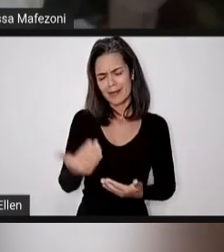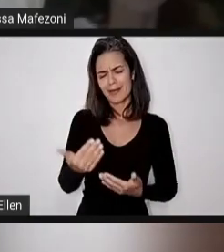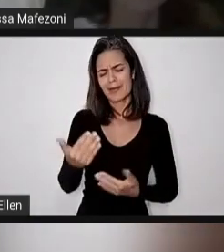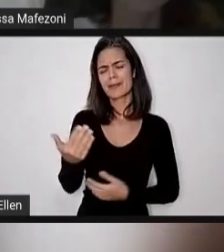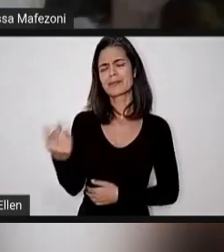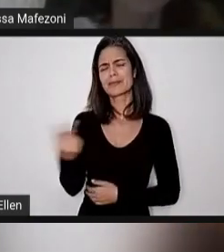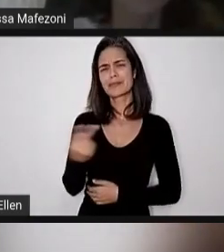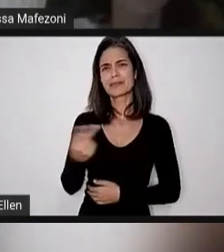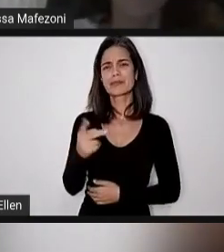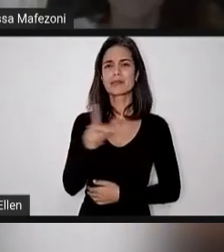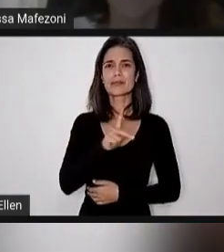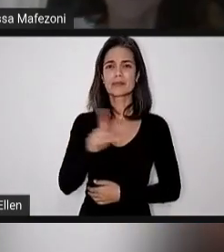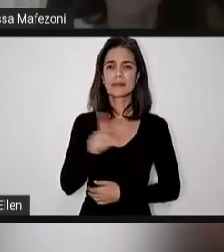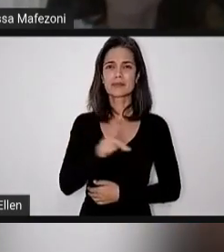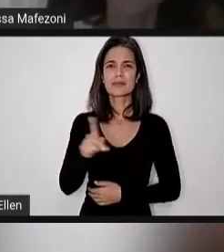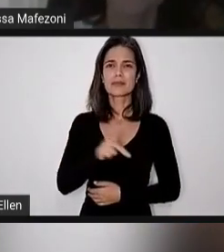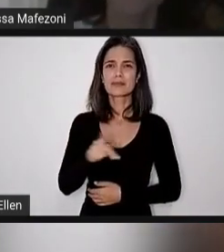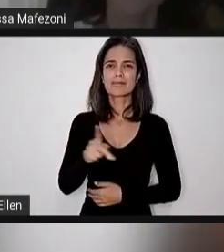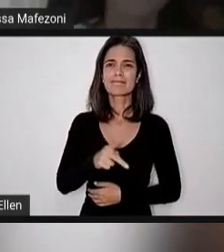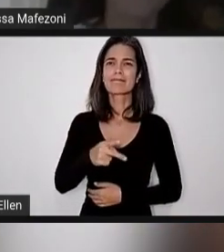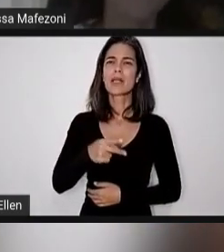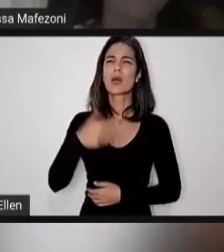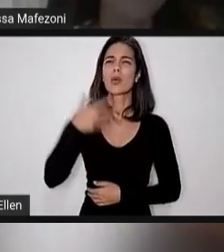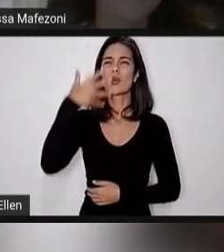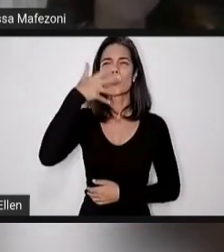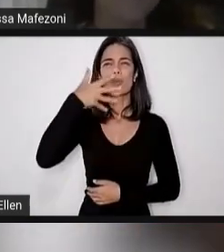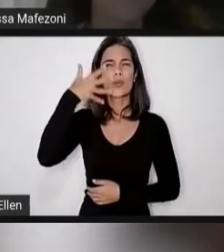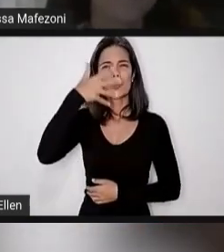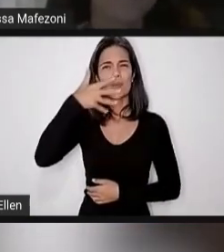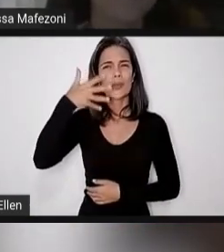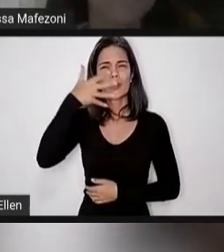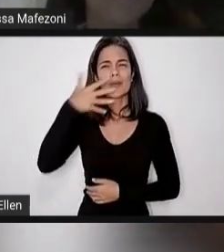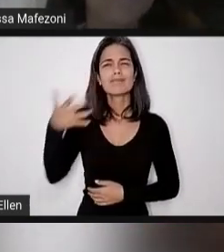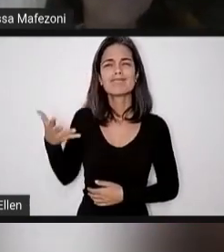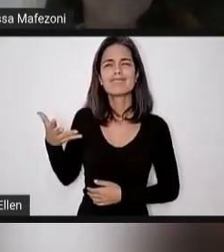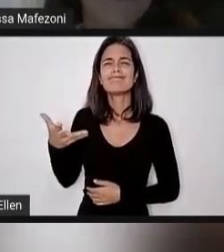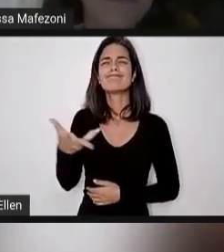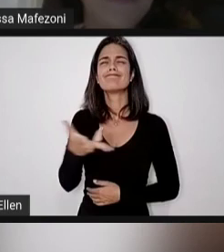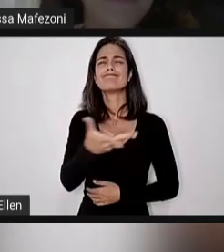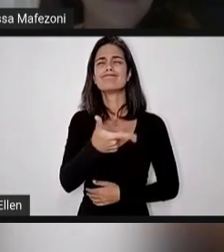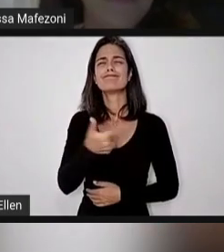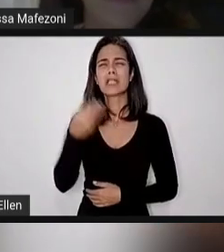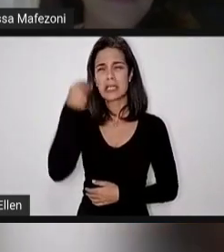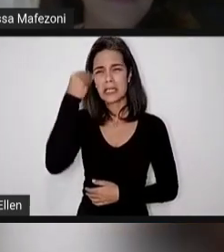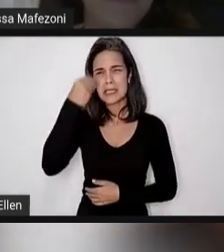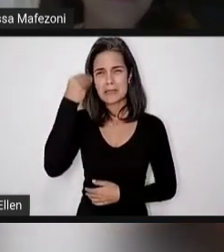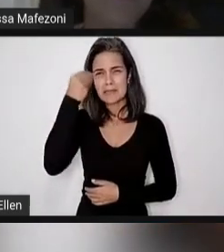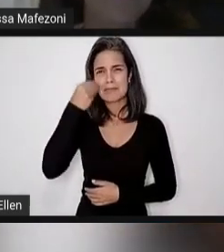professoras. Falas muito enriquecedoras, especialmente a experiência